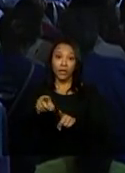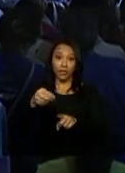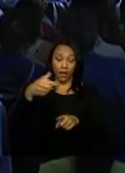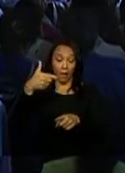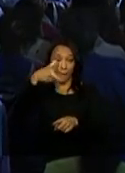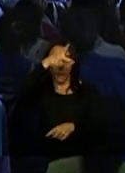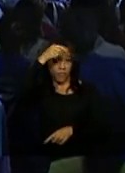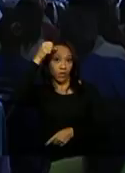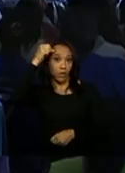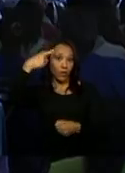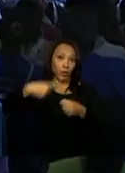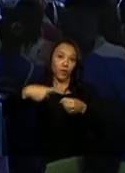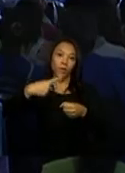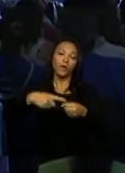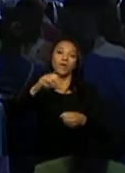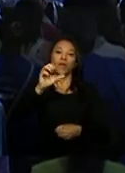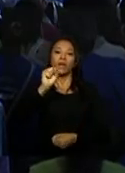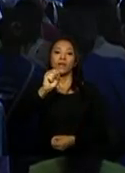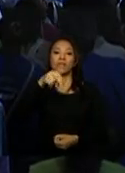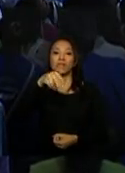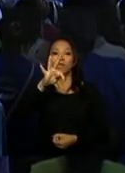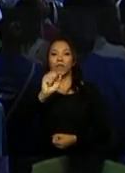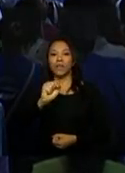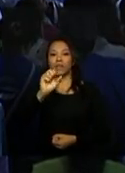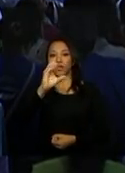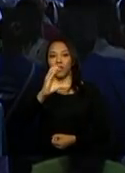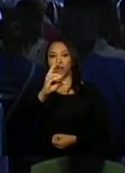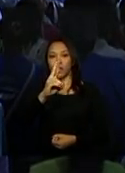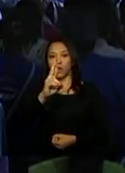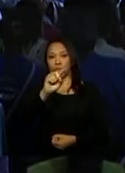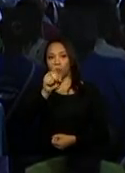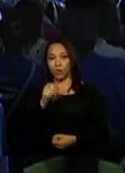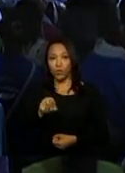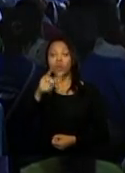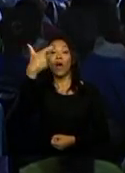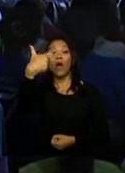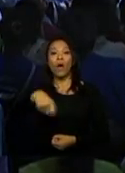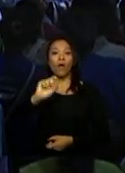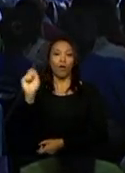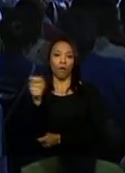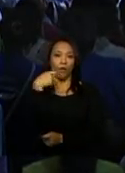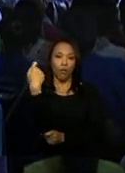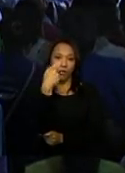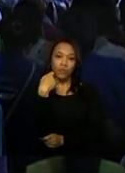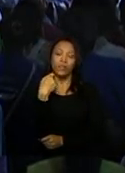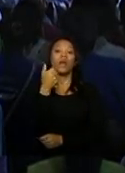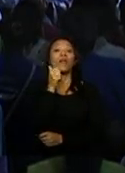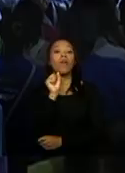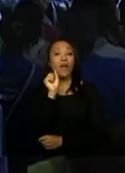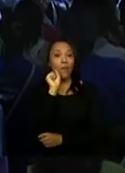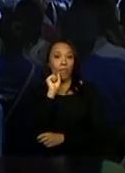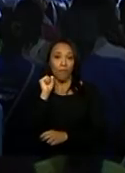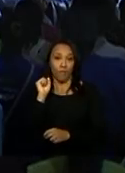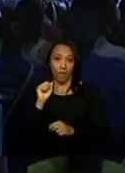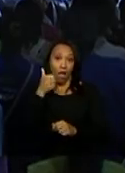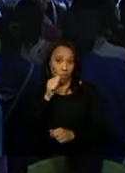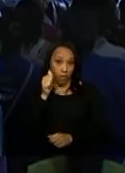Sul, Rio Grande do Sul, acompanhada da catadora Ana Cláudia dos